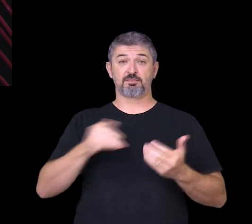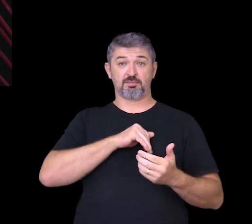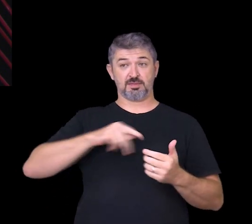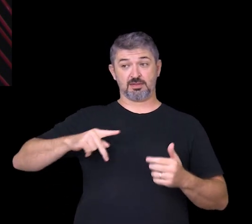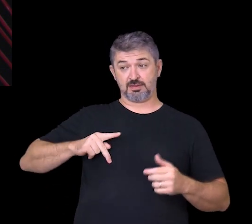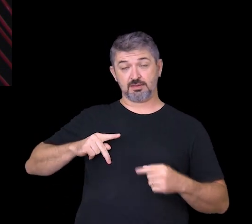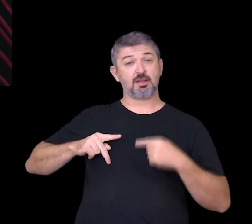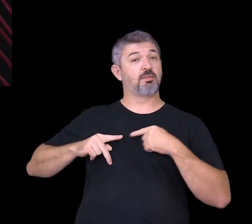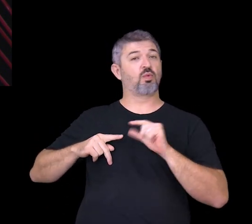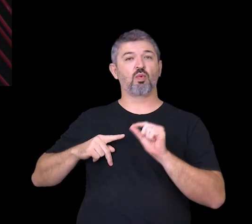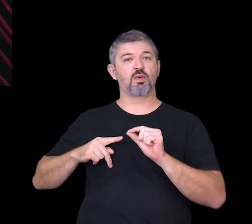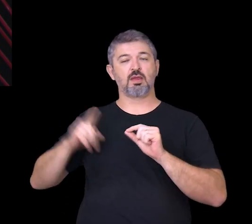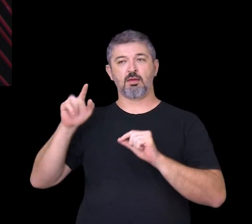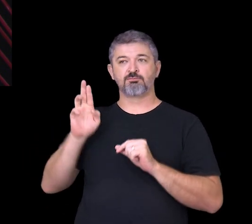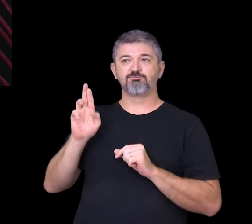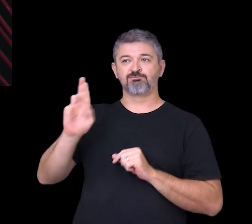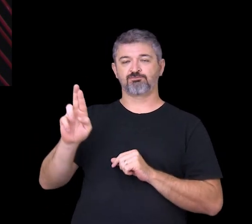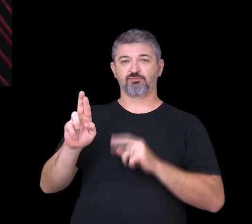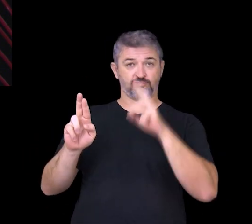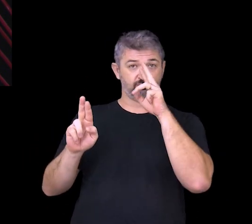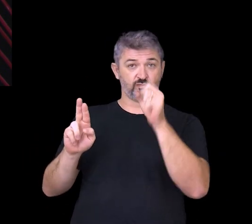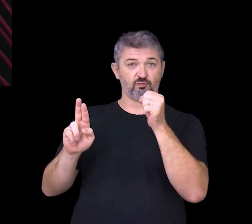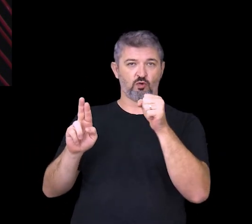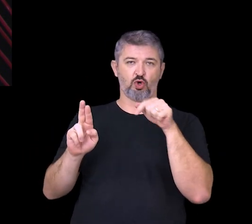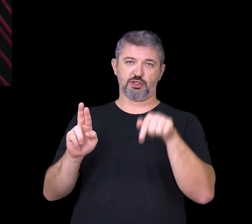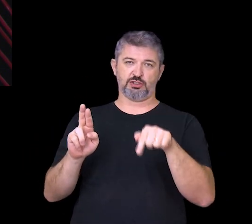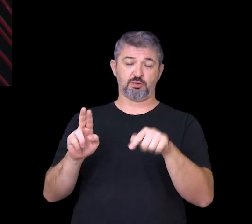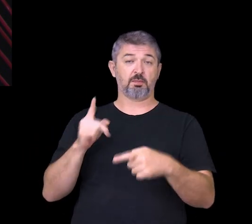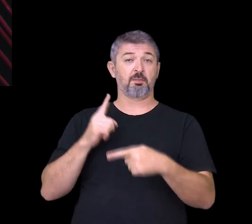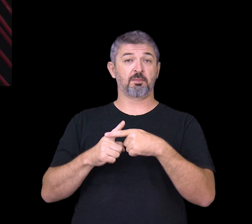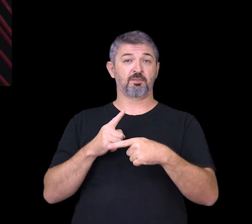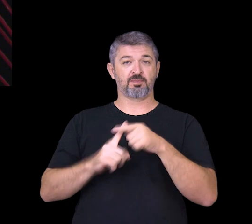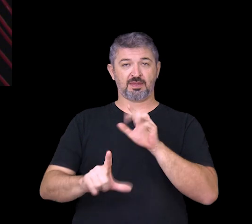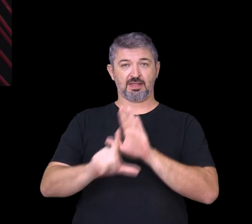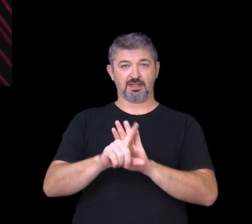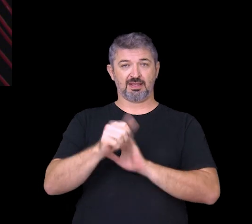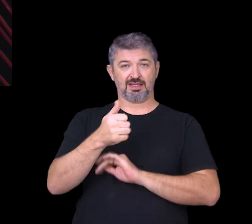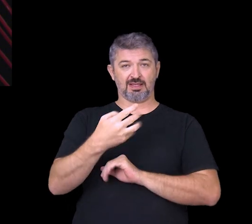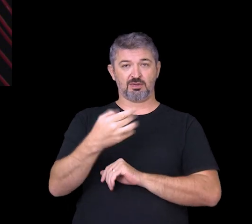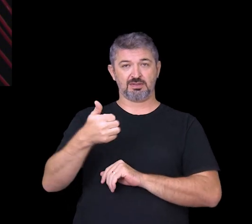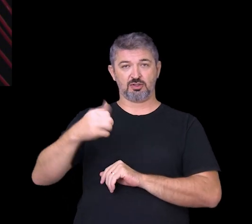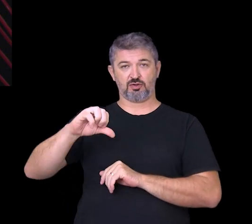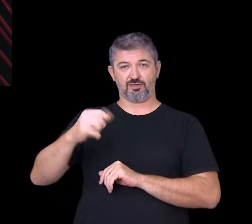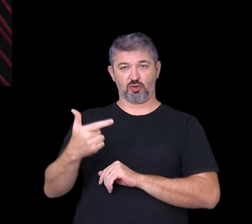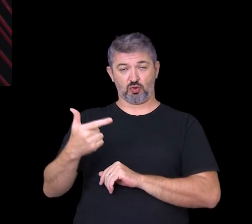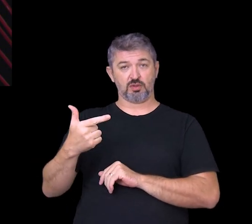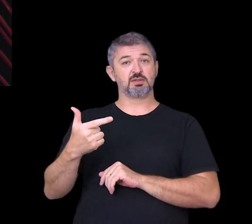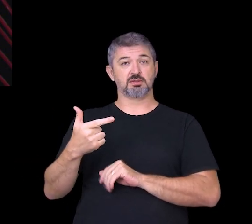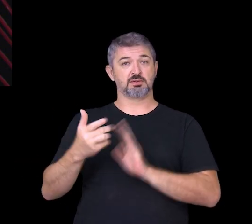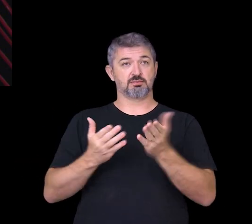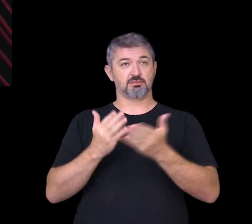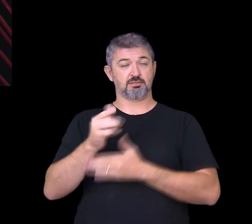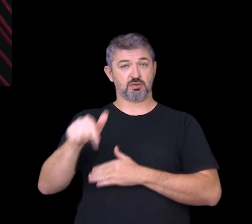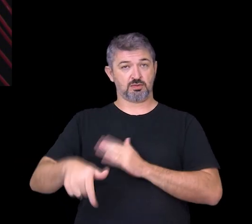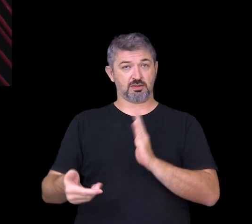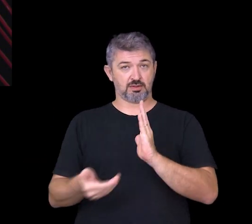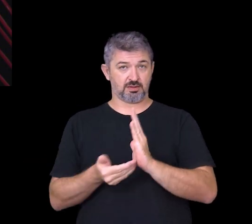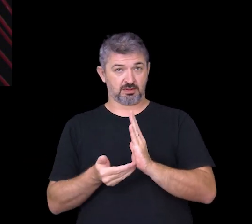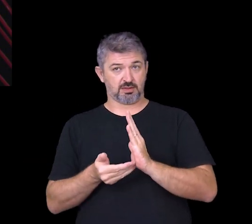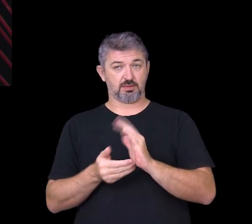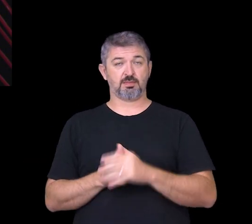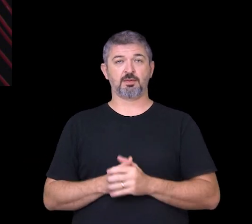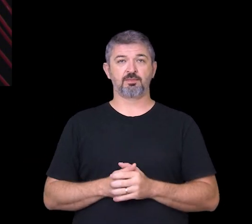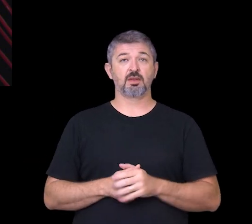Ministério Público representa um grande ator nesse cenário, porque com a Lei 1492, que é a lei que foi aprovada